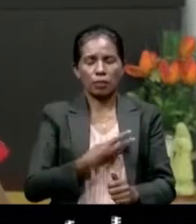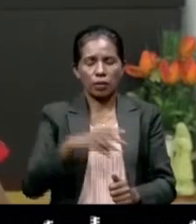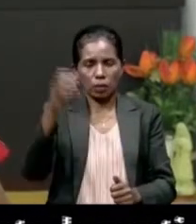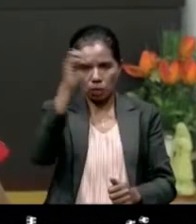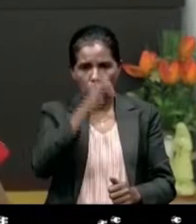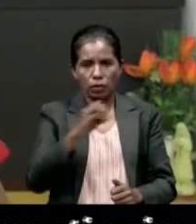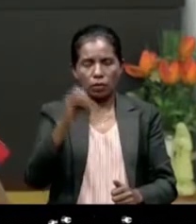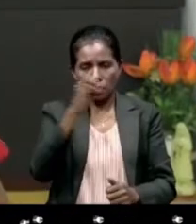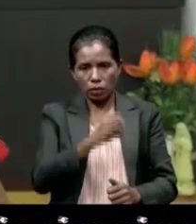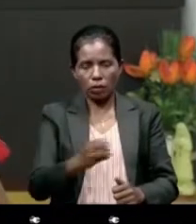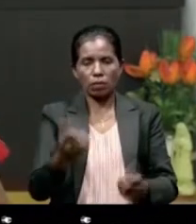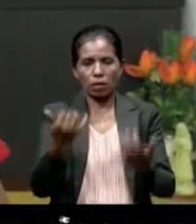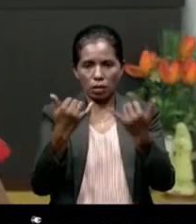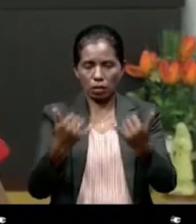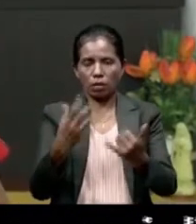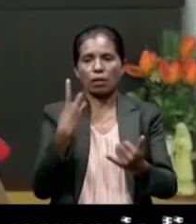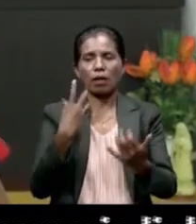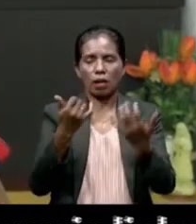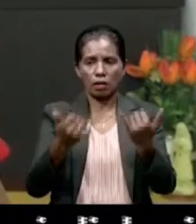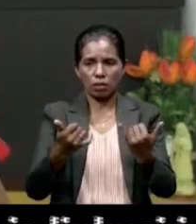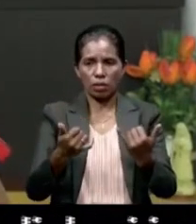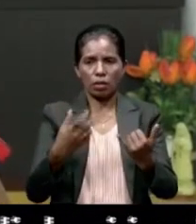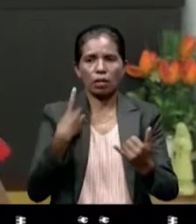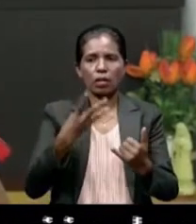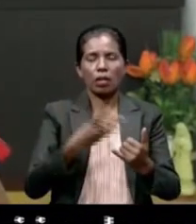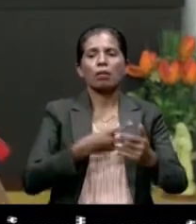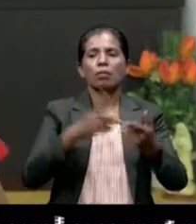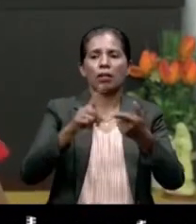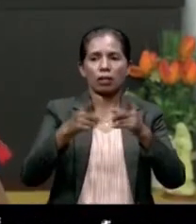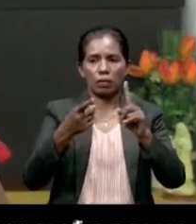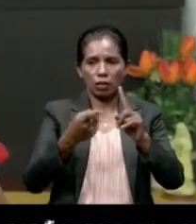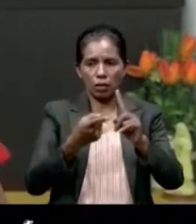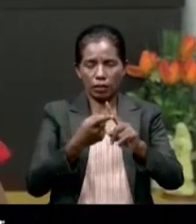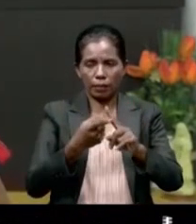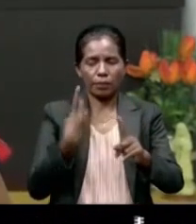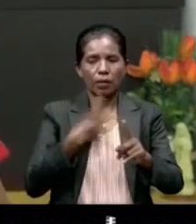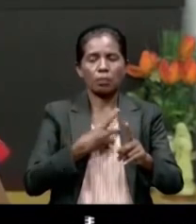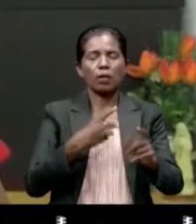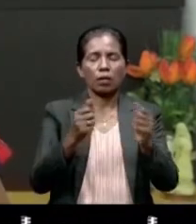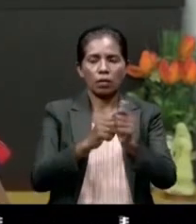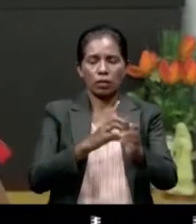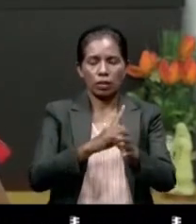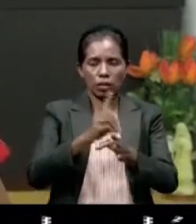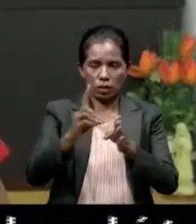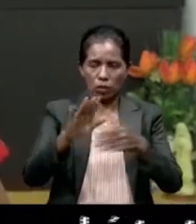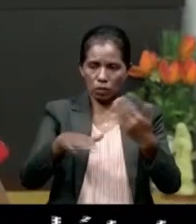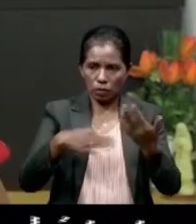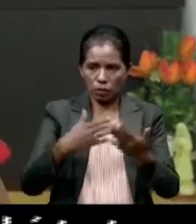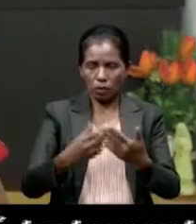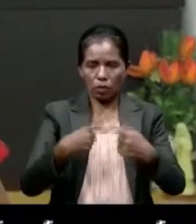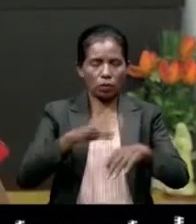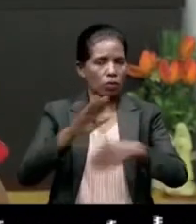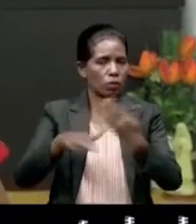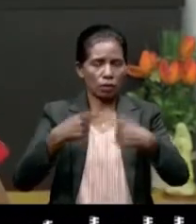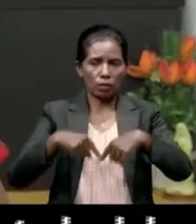nebe maka a mi halo, a nessan agora da dao, a minha colega, a mi coxa direção da ne, o todo sai ba ia município,